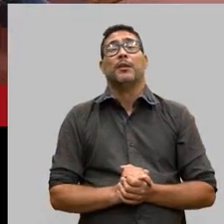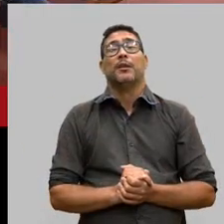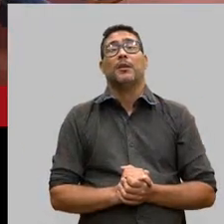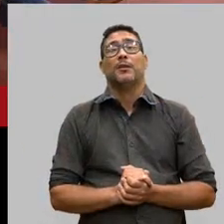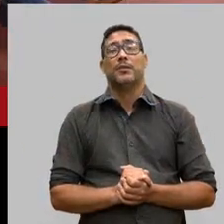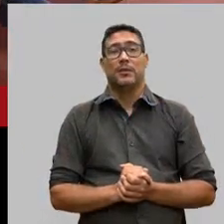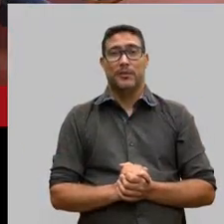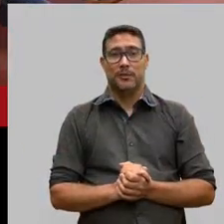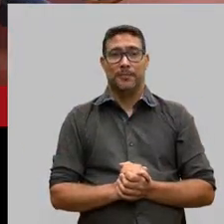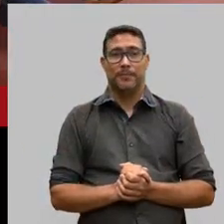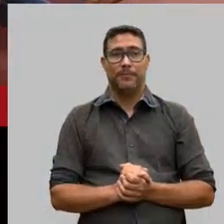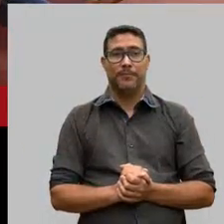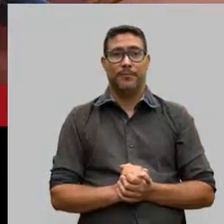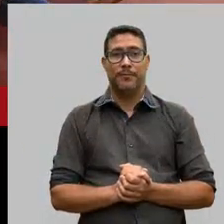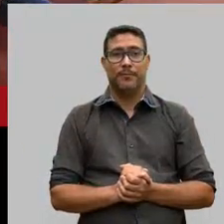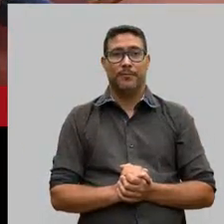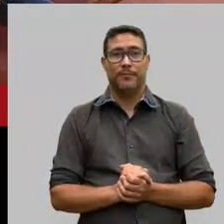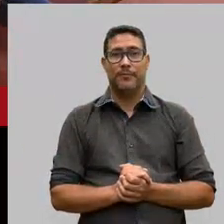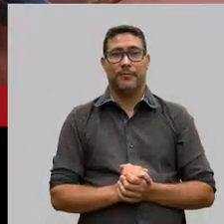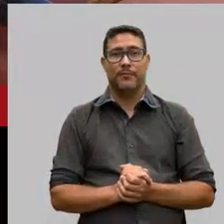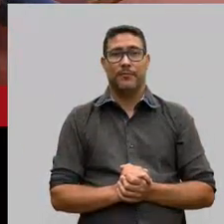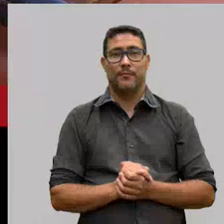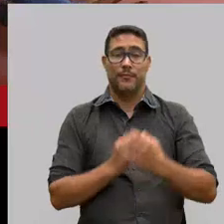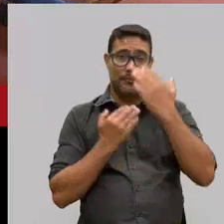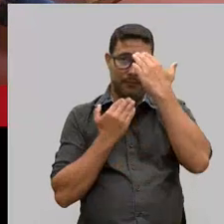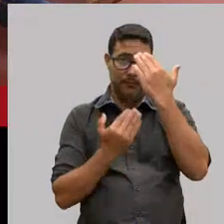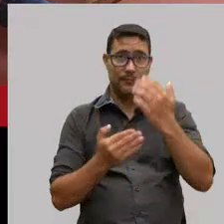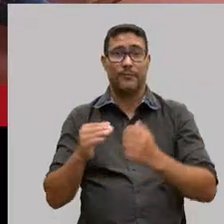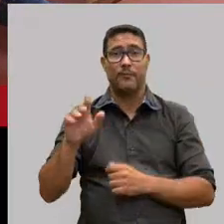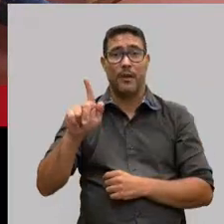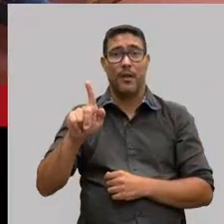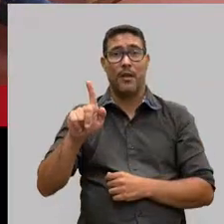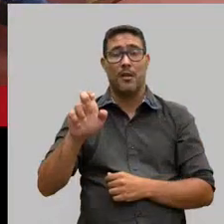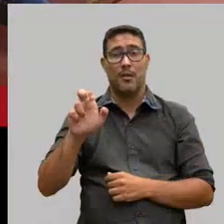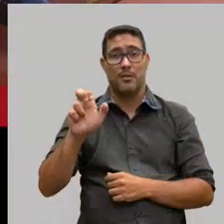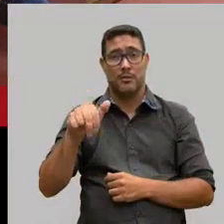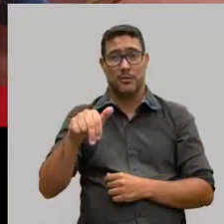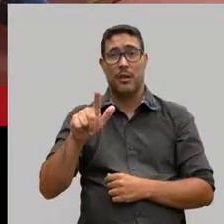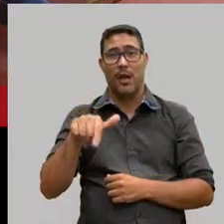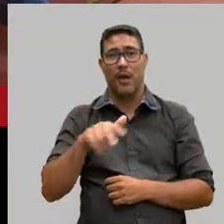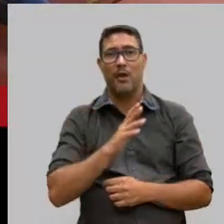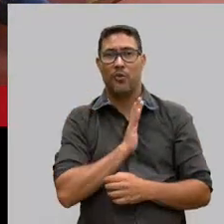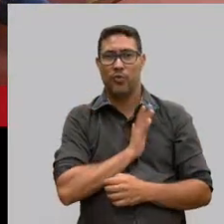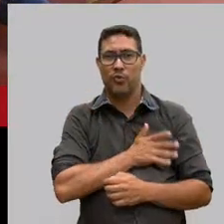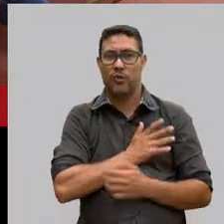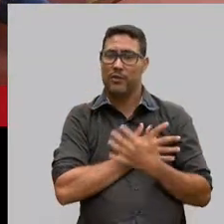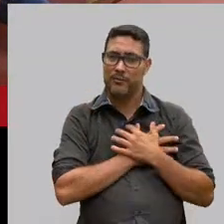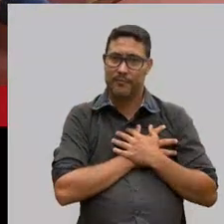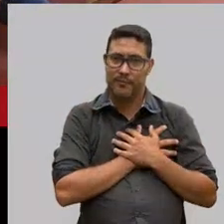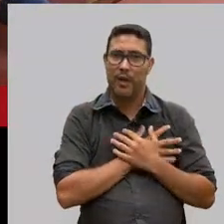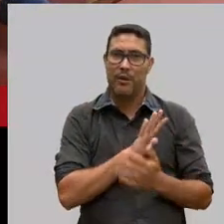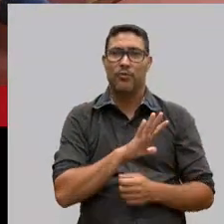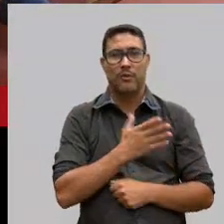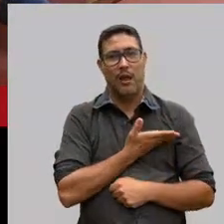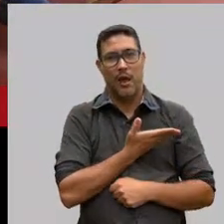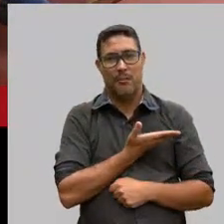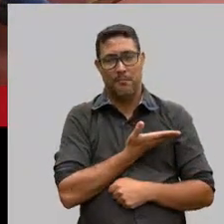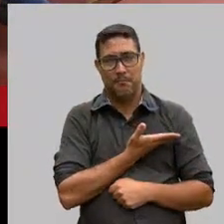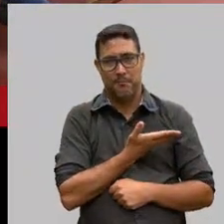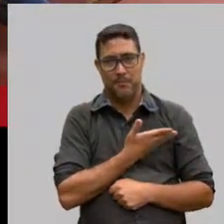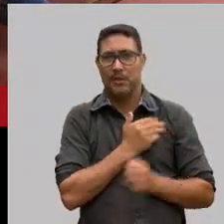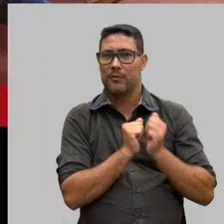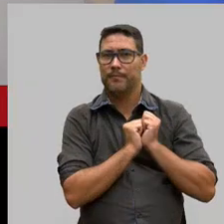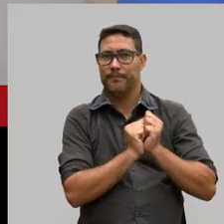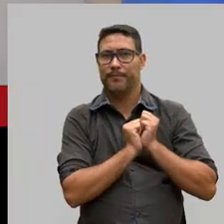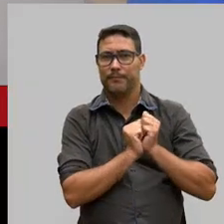obrigado obrigado Dr Jean Dr Jean esse grande coração grande amigo companheiro dessas